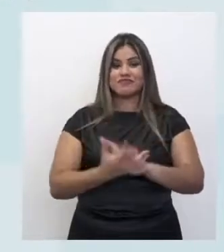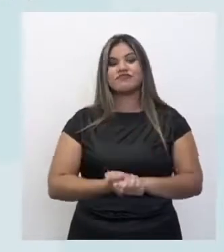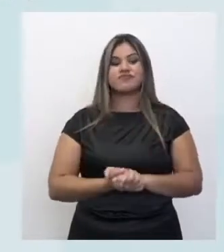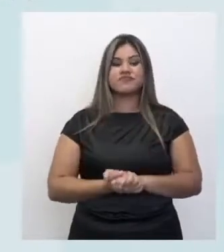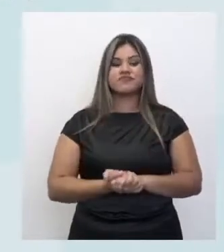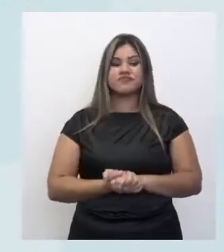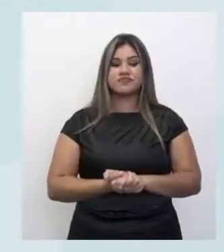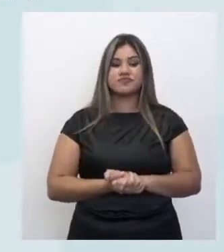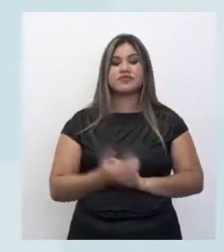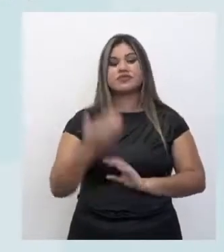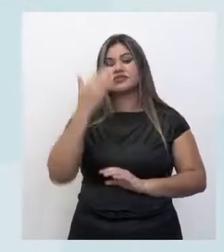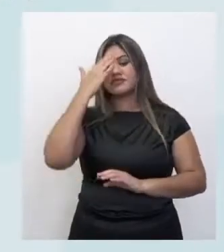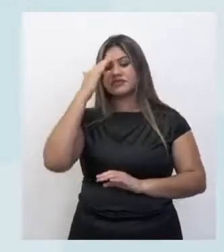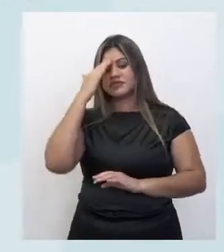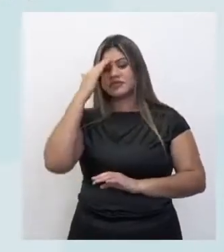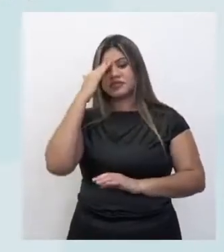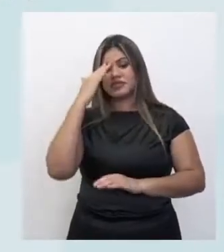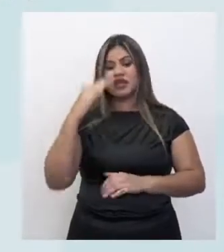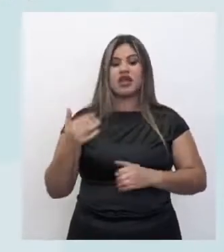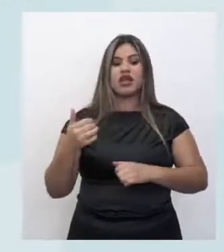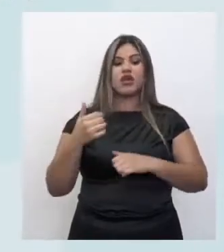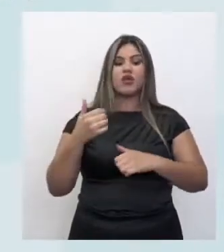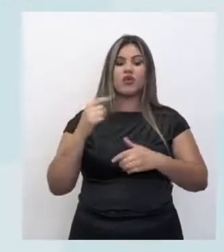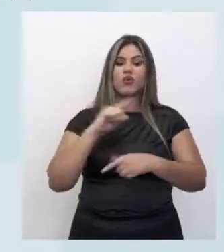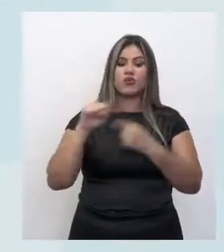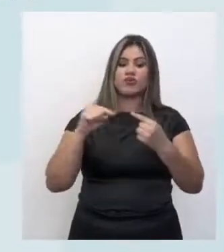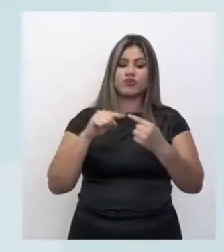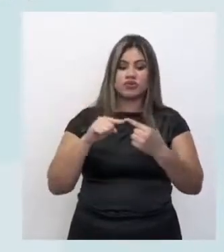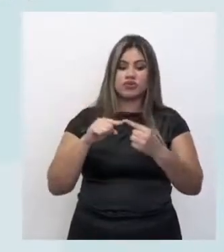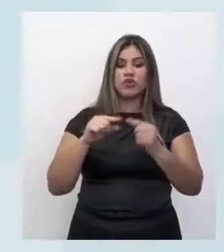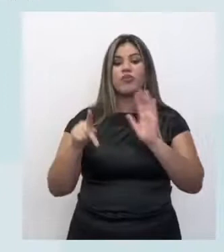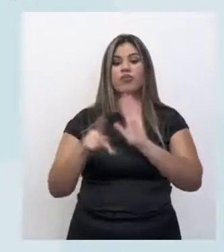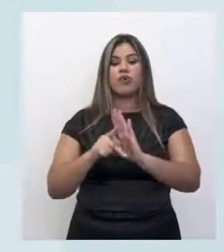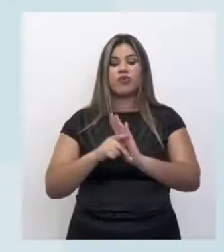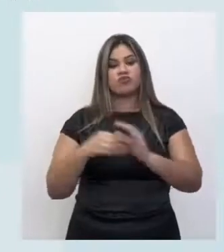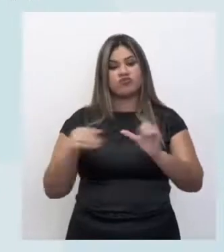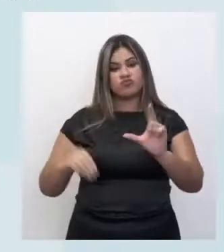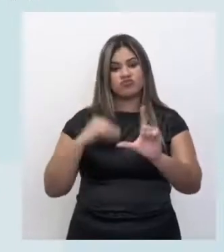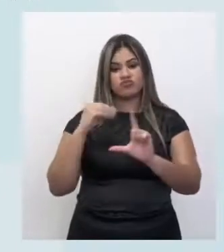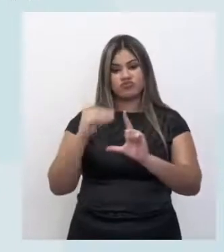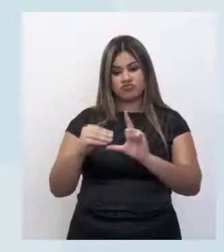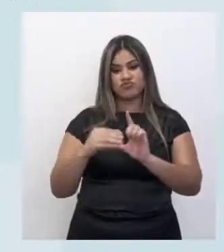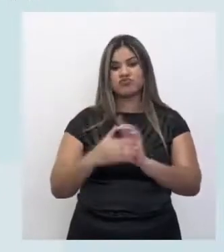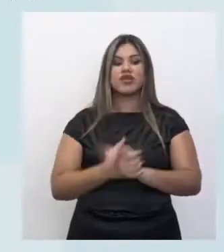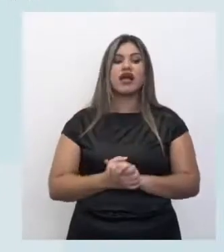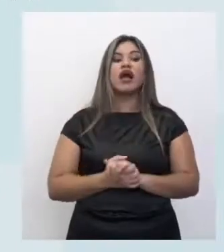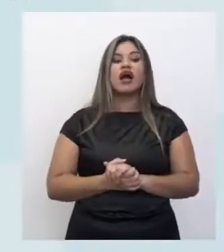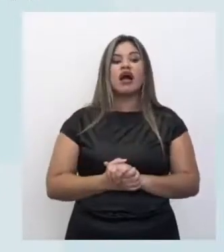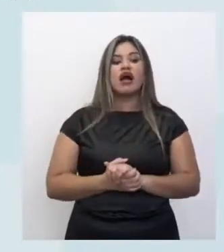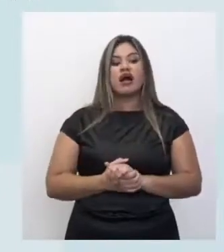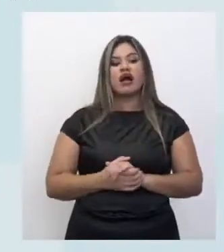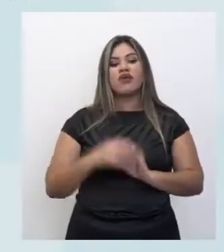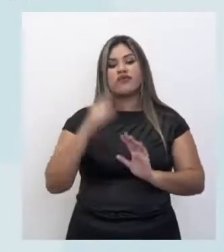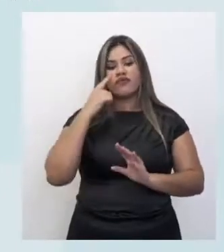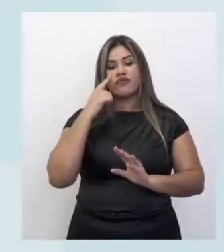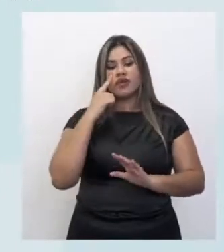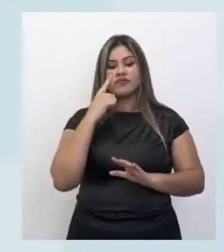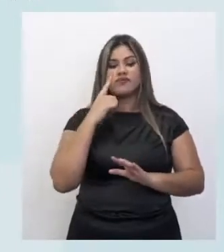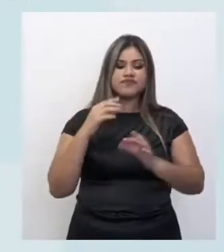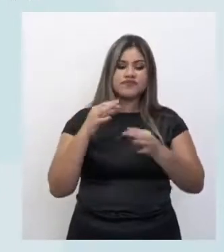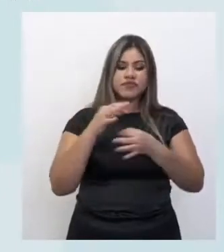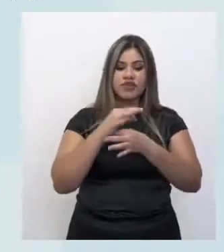Entender a função social de um post de blogueiro ou blogueira. E revisar orações subordinadas